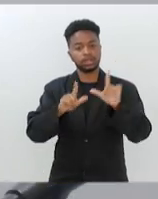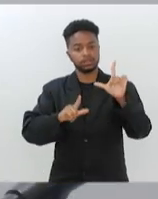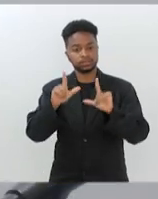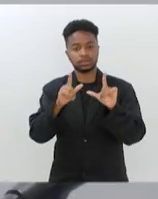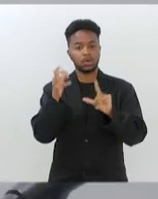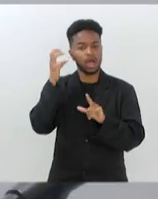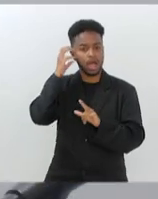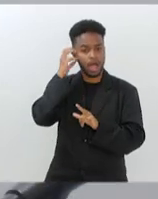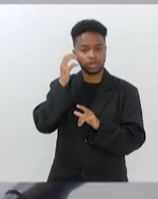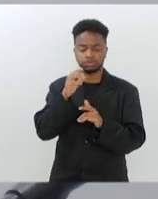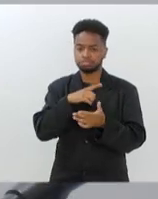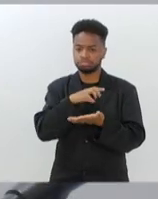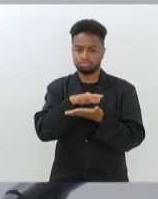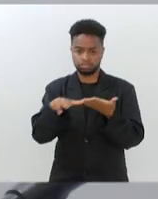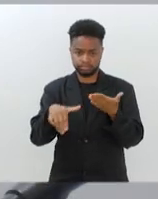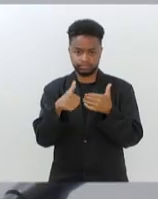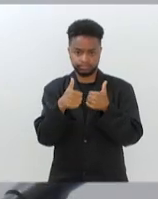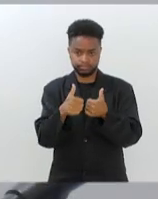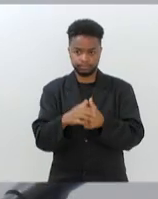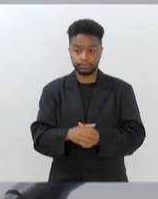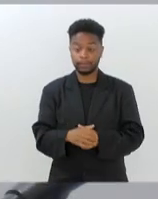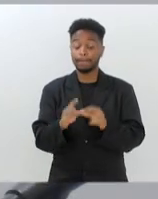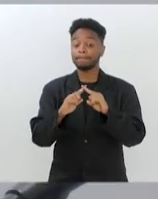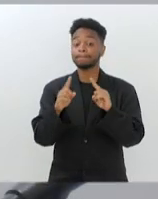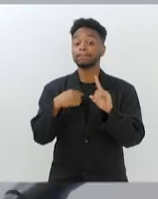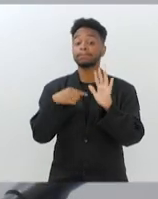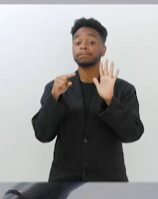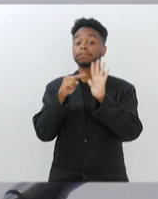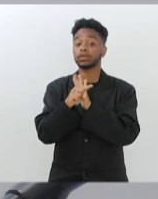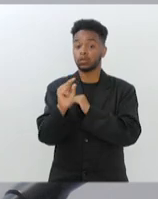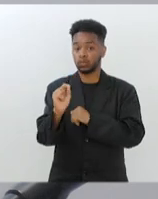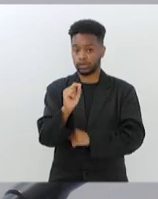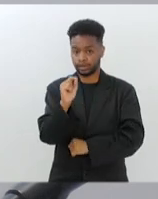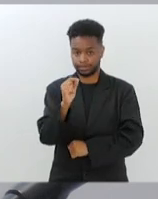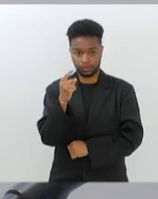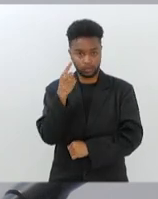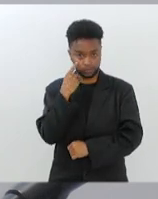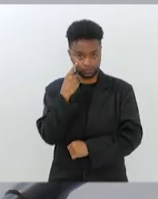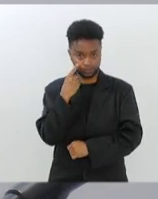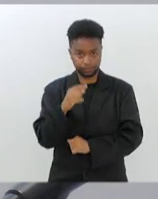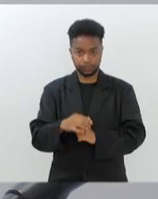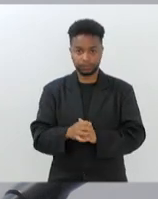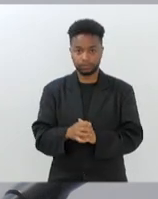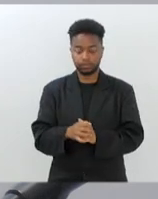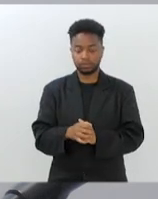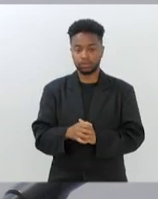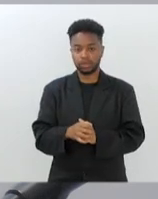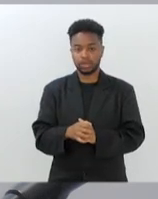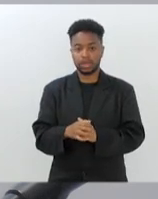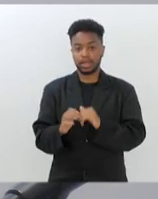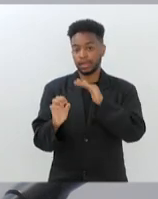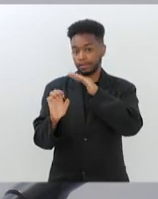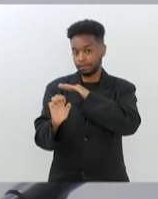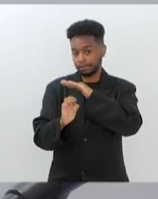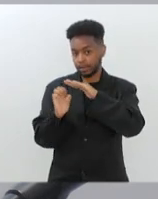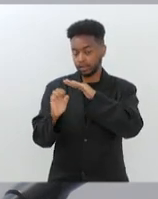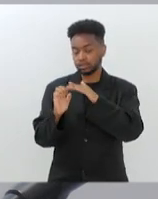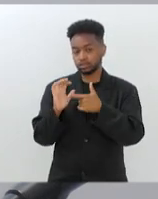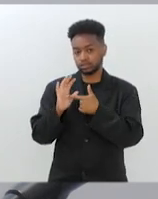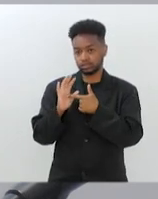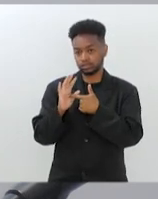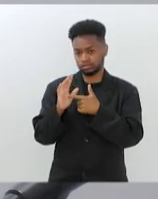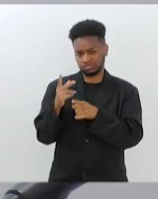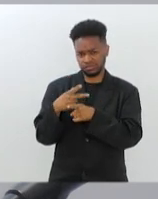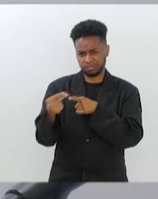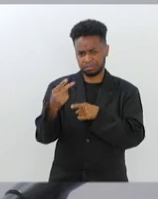enf isso é lógico então eles ag que eu tô questionando é o seguinte a agência apresentou agência vencedora